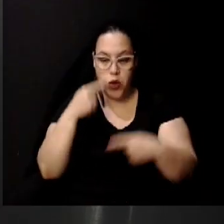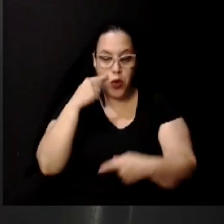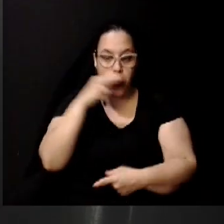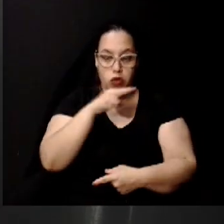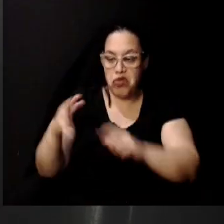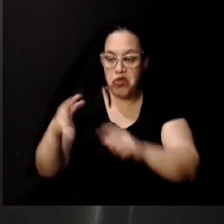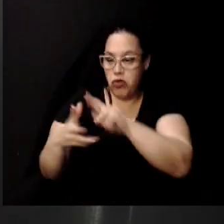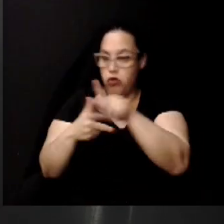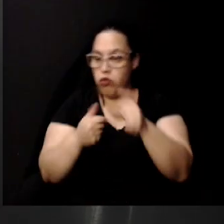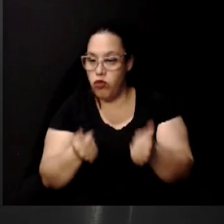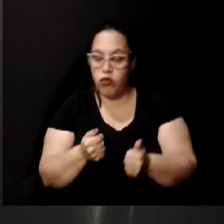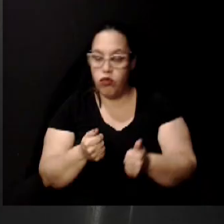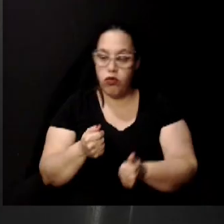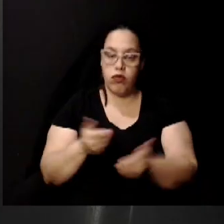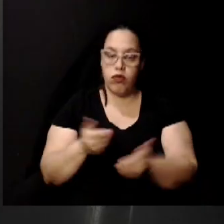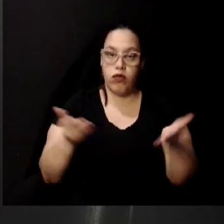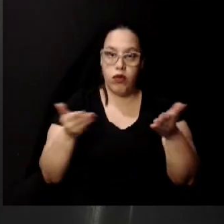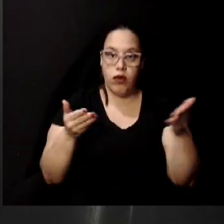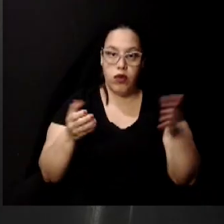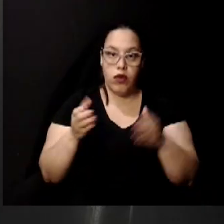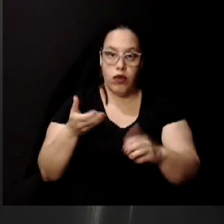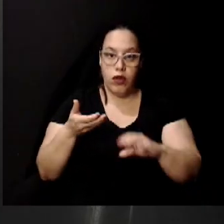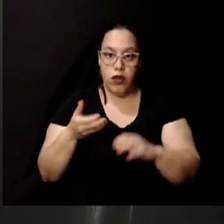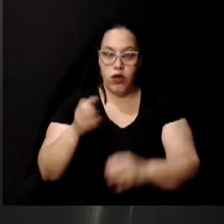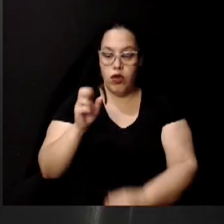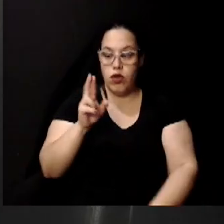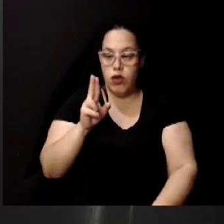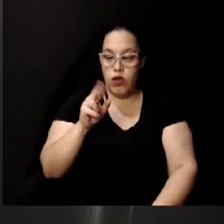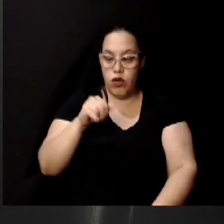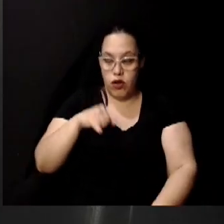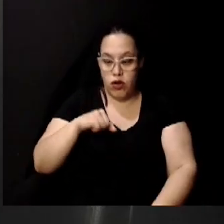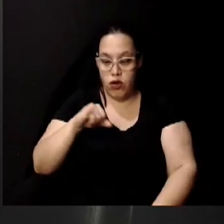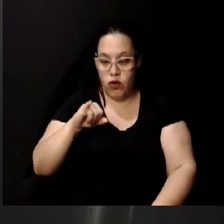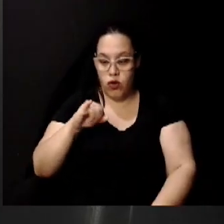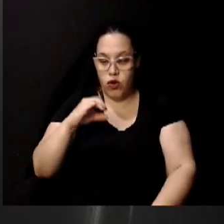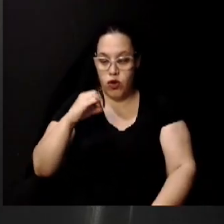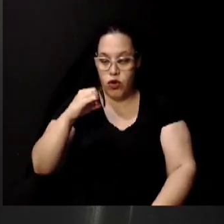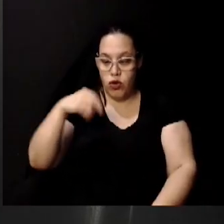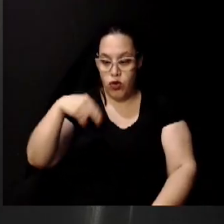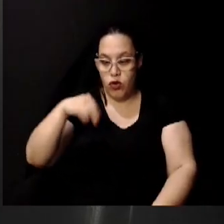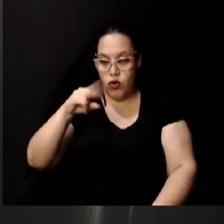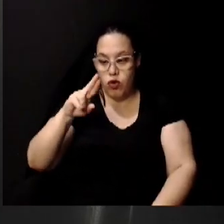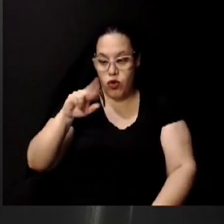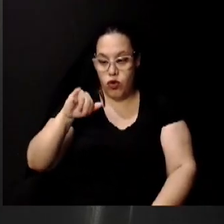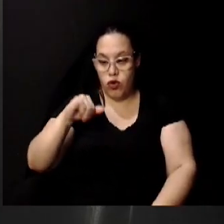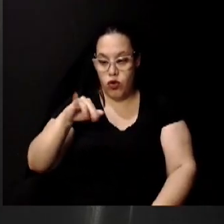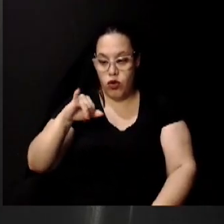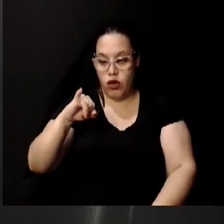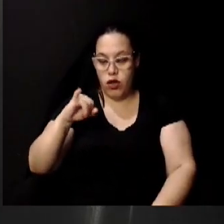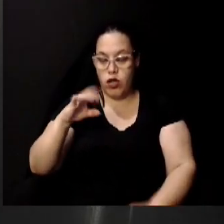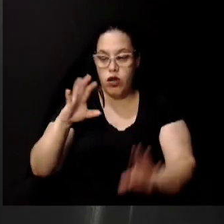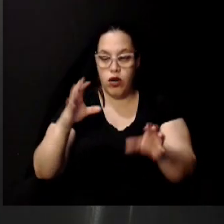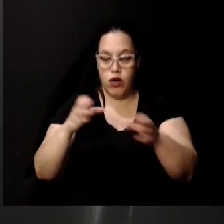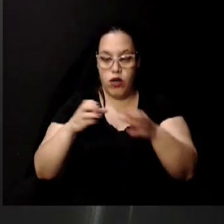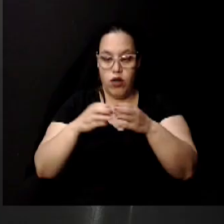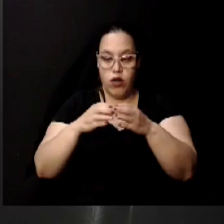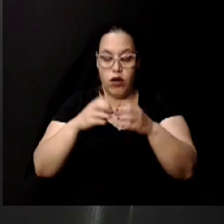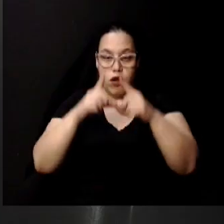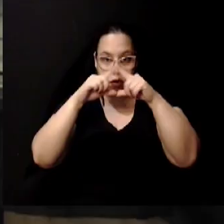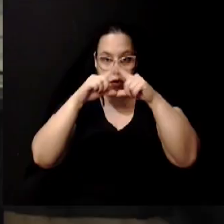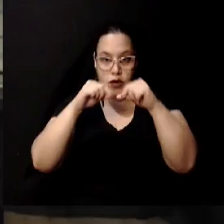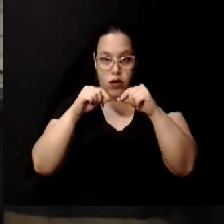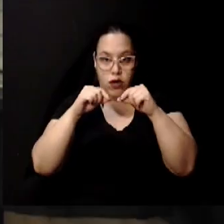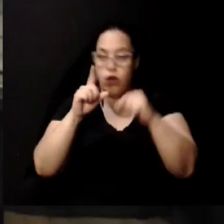estive recentemente no congresso da UNE, no CONUNE, reuniu mais de 7.000 jovens do Brasil inteiro. Em Brasília? Em Goiânia.